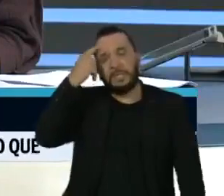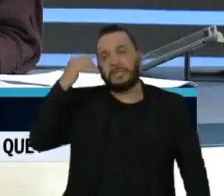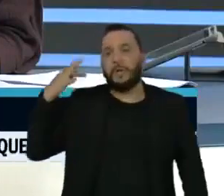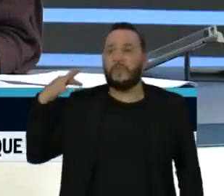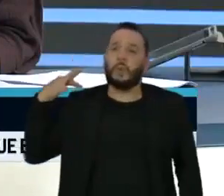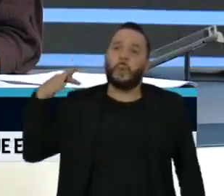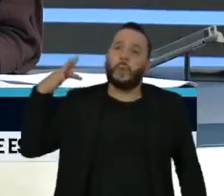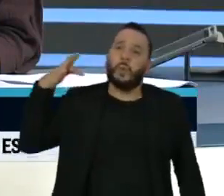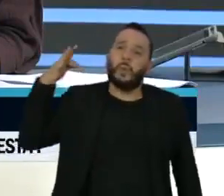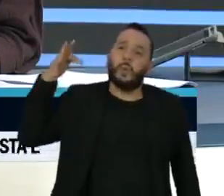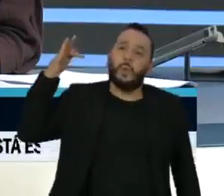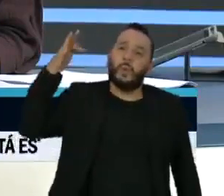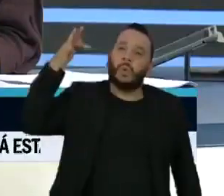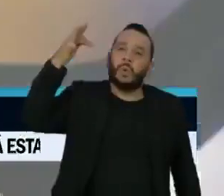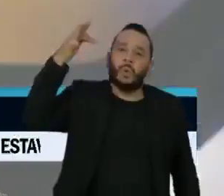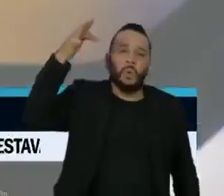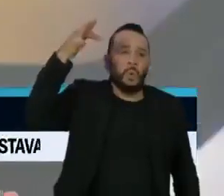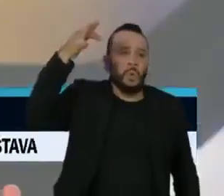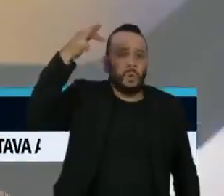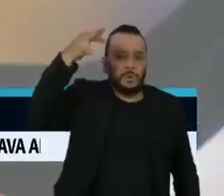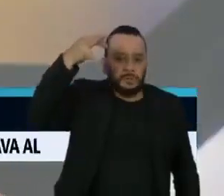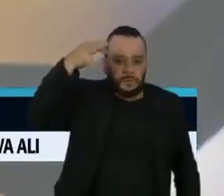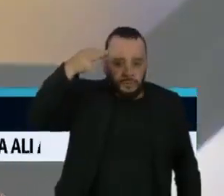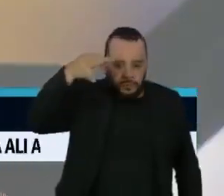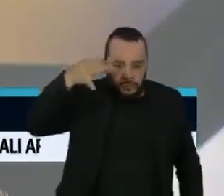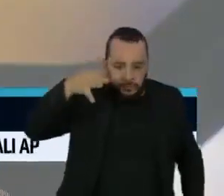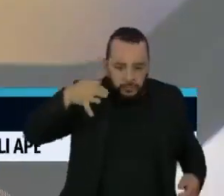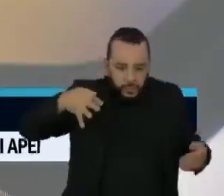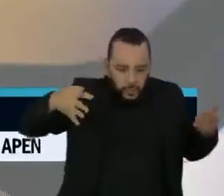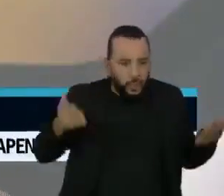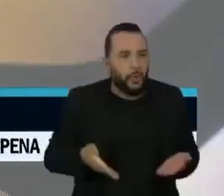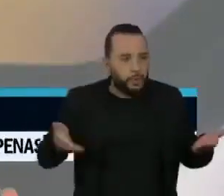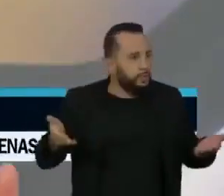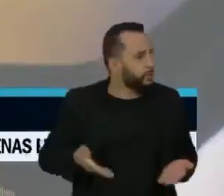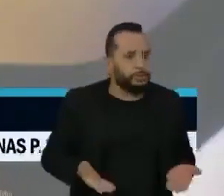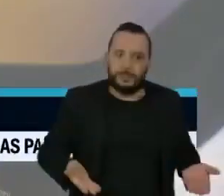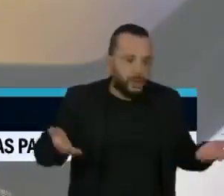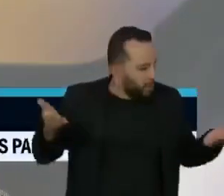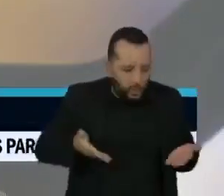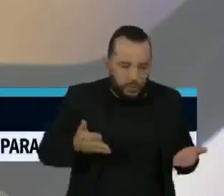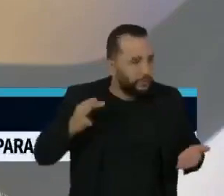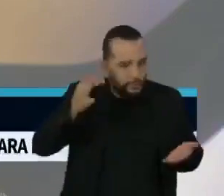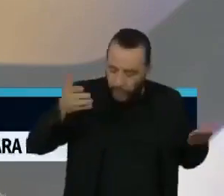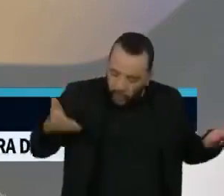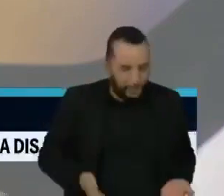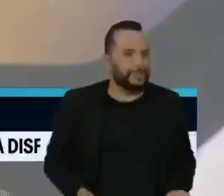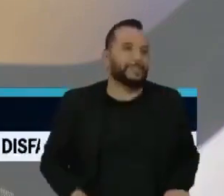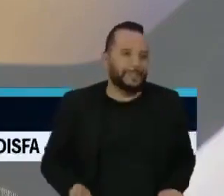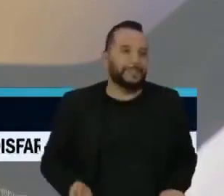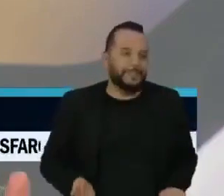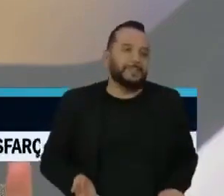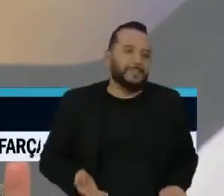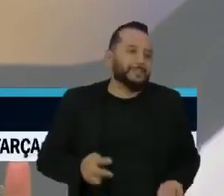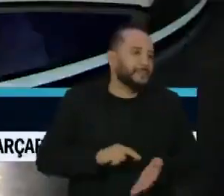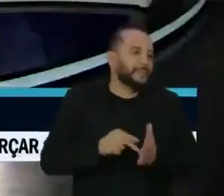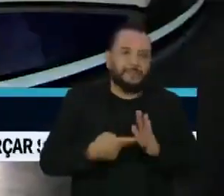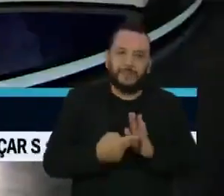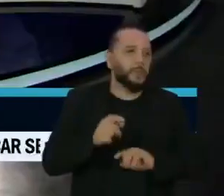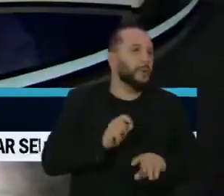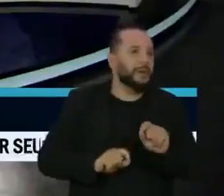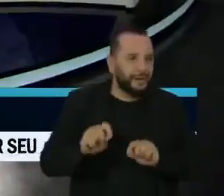lá e esse futuro chegou quer dizer ele tá cada vez mais presente e representa uma limitação para valer